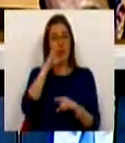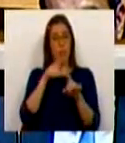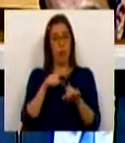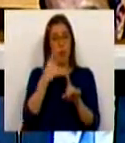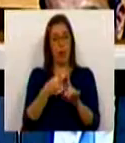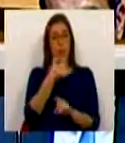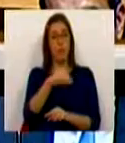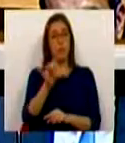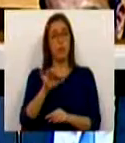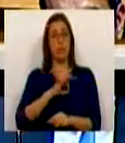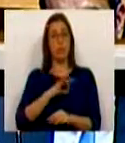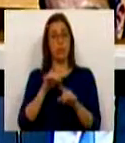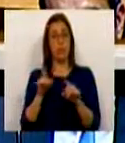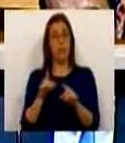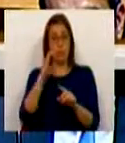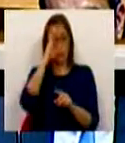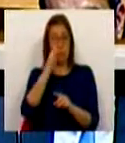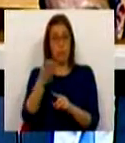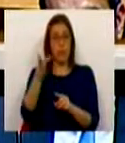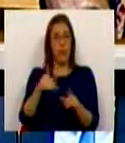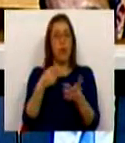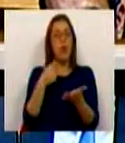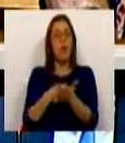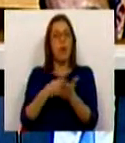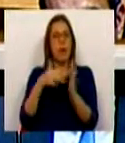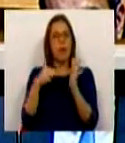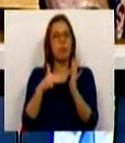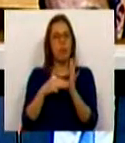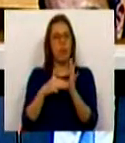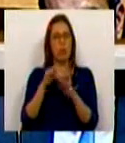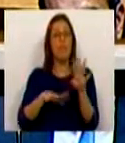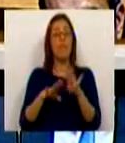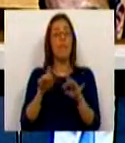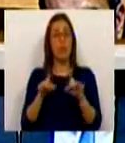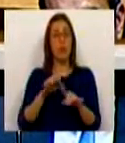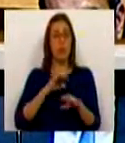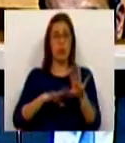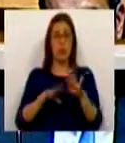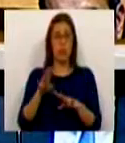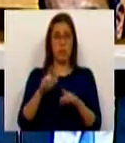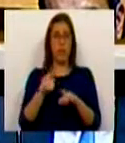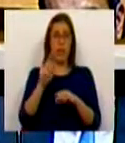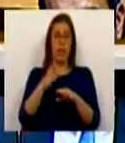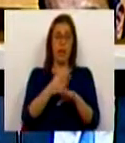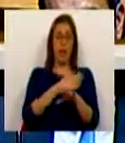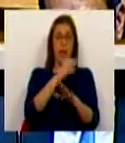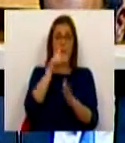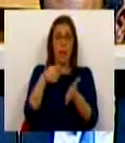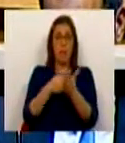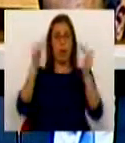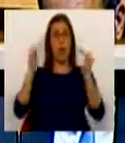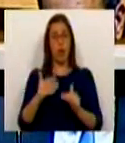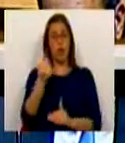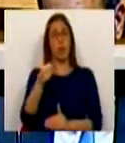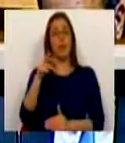no ano 2016, porque como bem sabe, os pagamentos por conta são feitos, os senhores fizeram com a taxa anterior, e quem pagou a redução